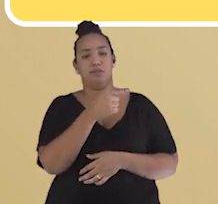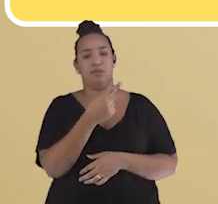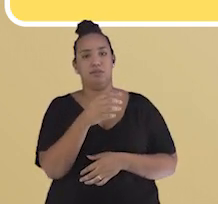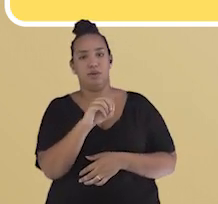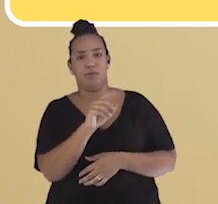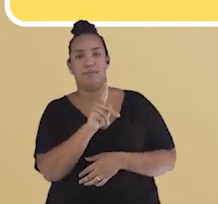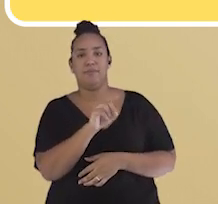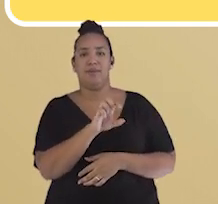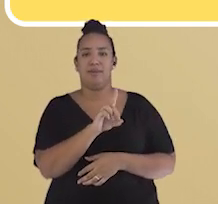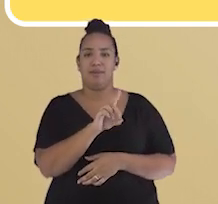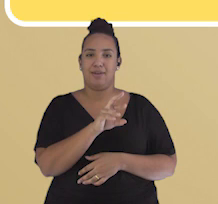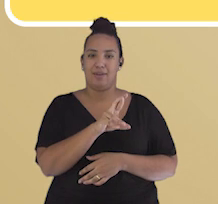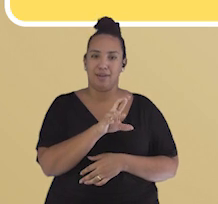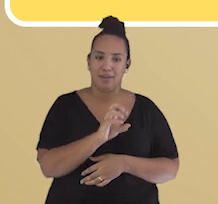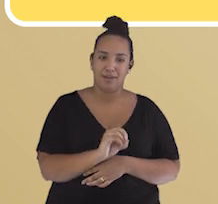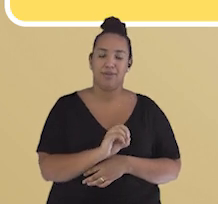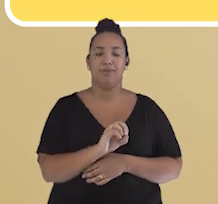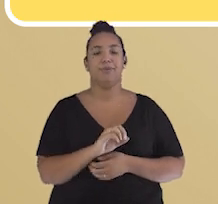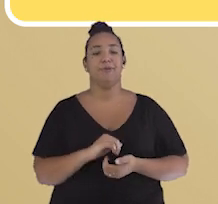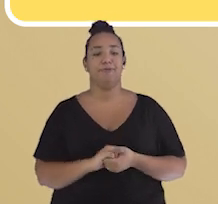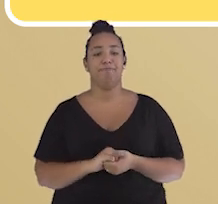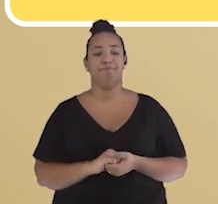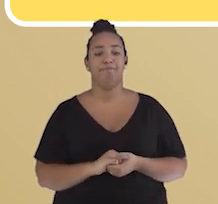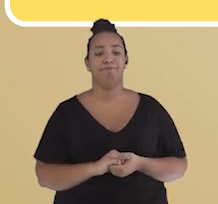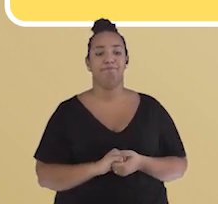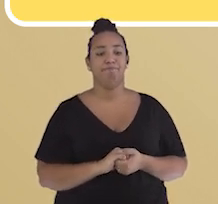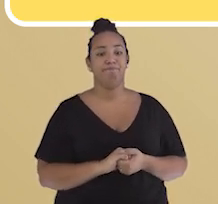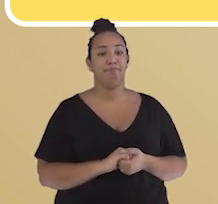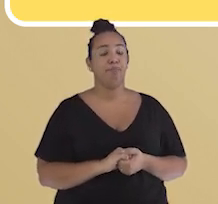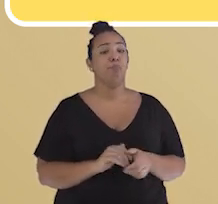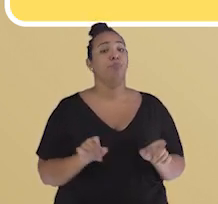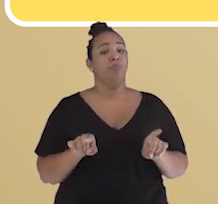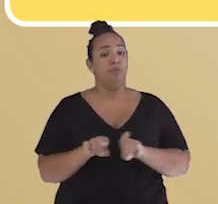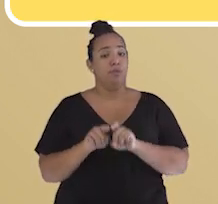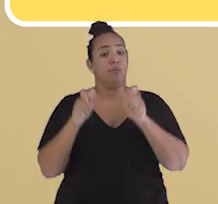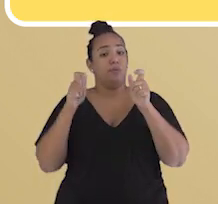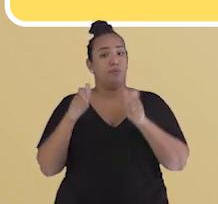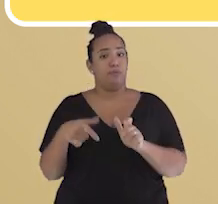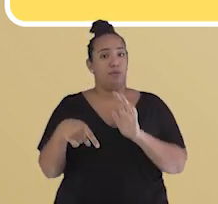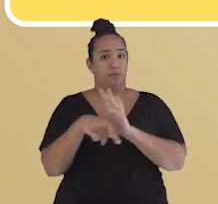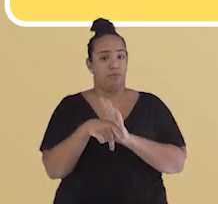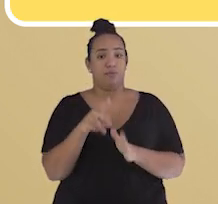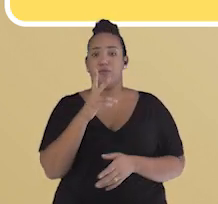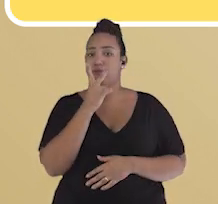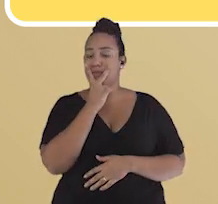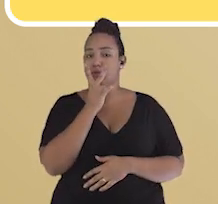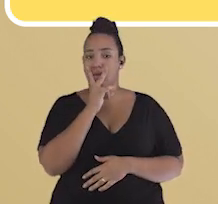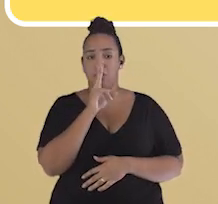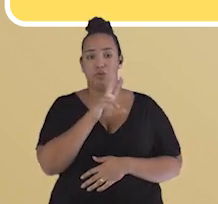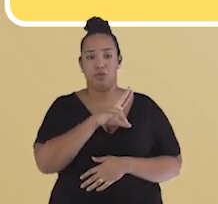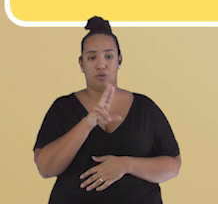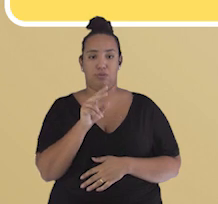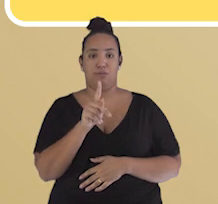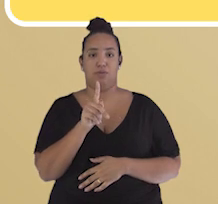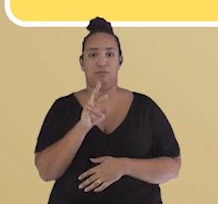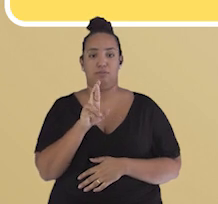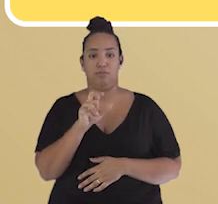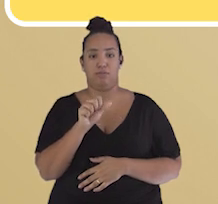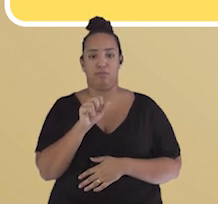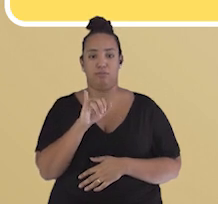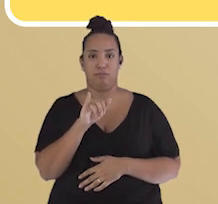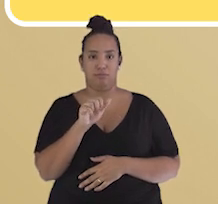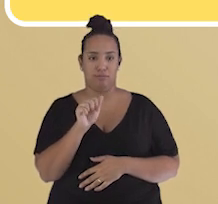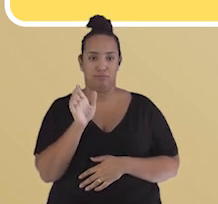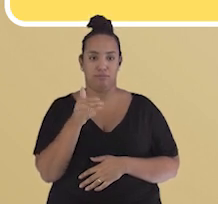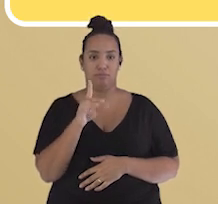ainda com mangue e na segunda foto o mesmo local já está aterrado e com as divisões entre os bairros Nova Palestina